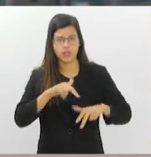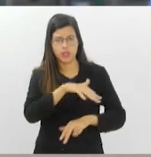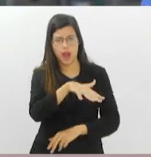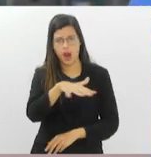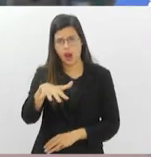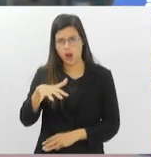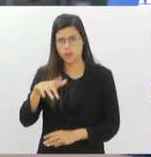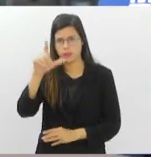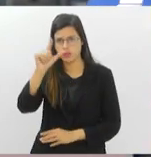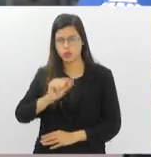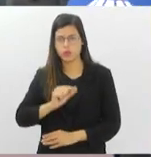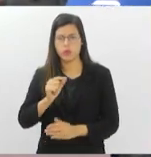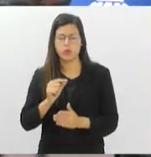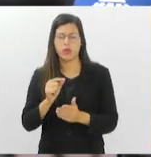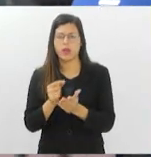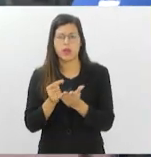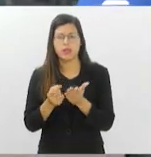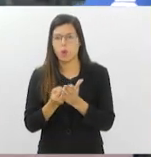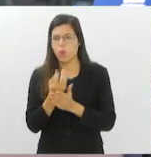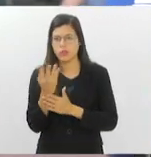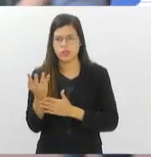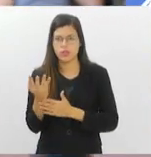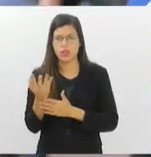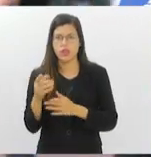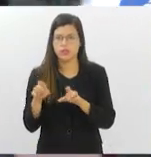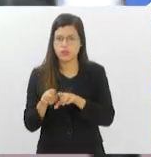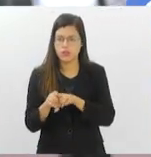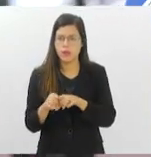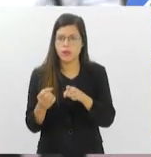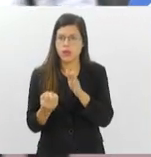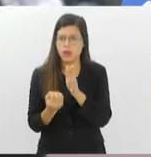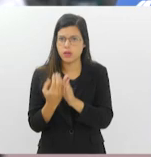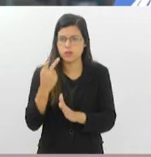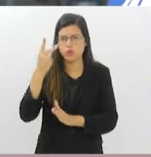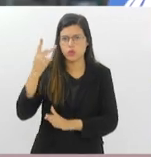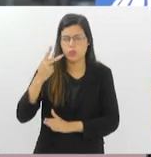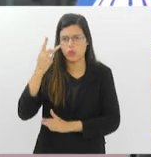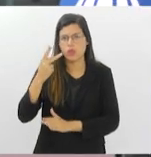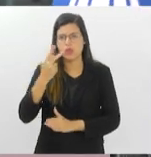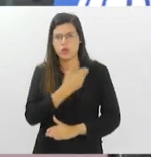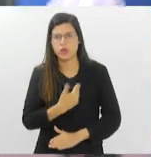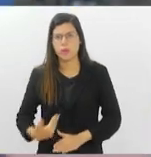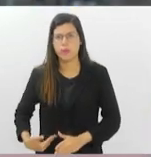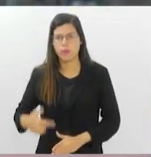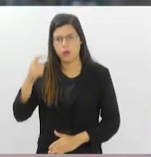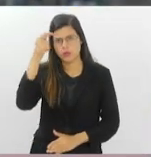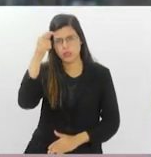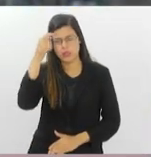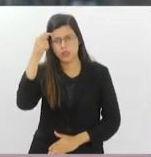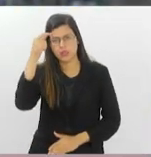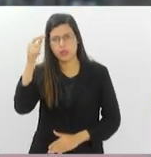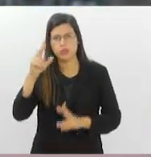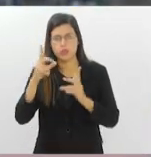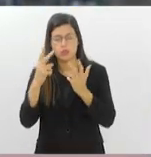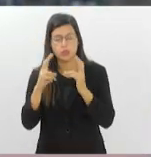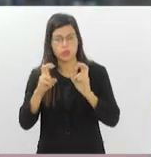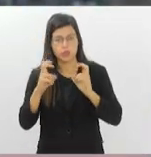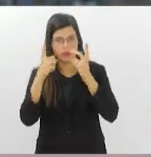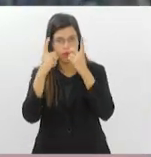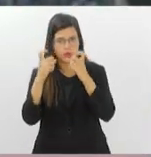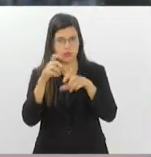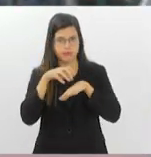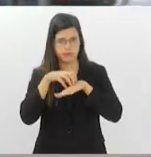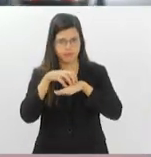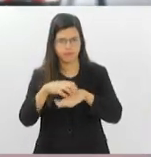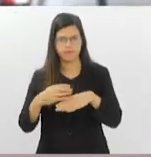números esse trabalho de cooperação importante e a elaboração de políticas públicas também de conscientização sobre a violência no trânsito é a gente sabe né